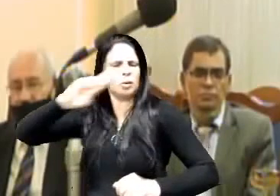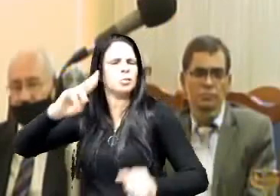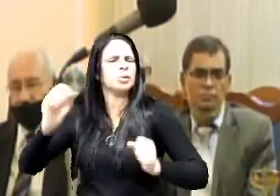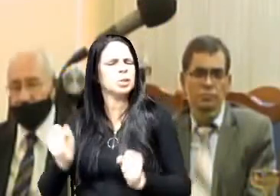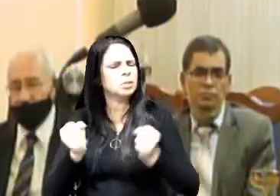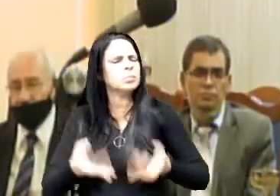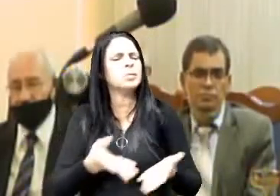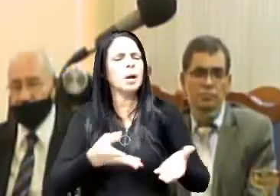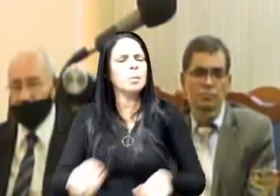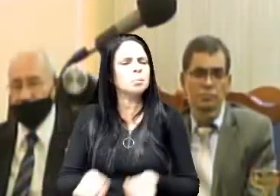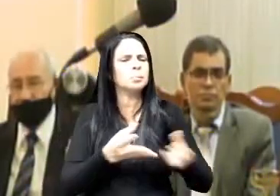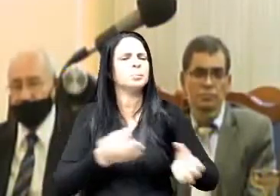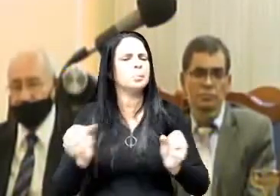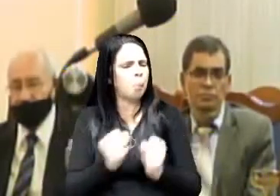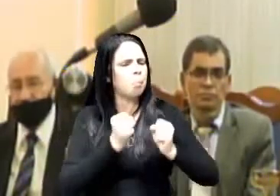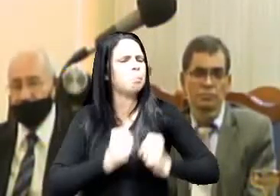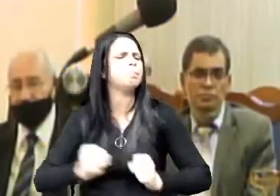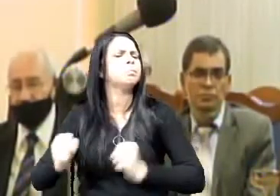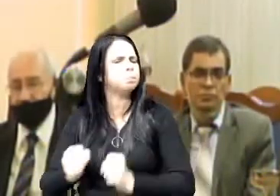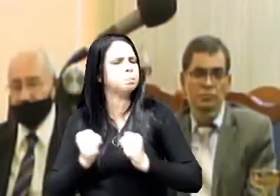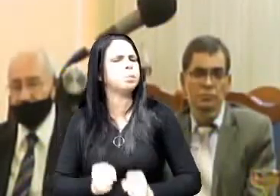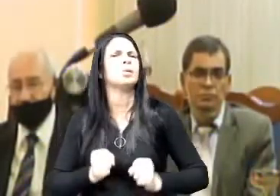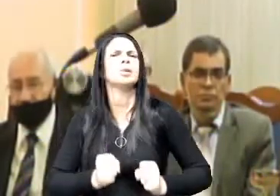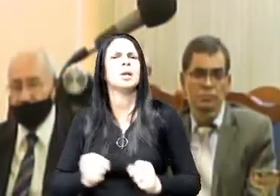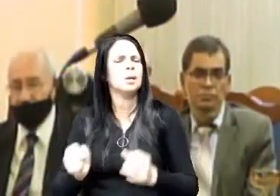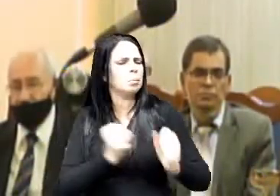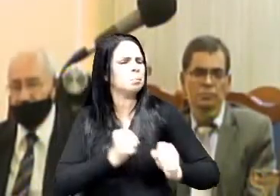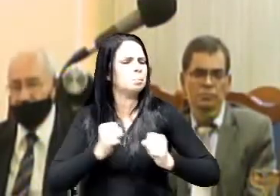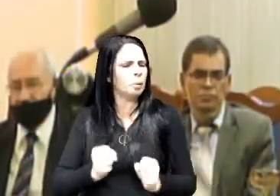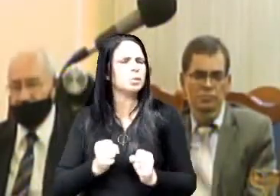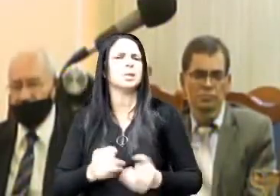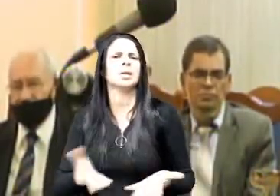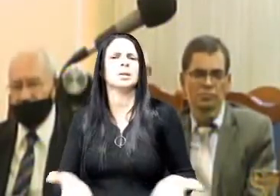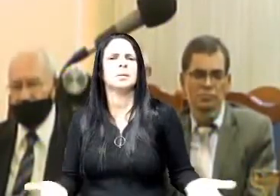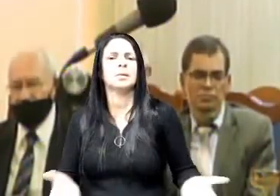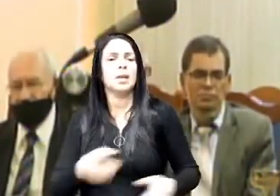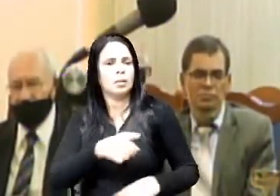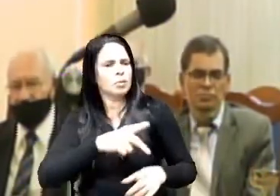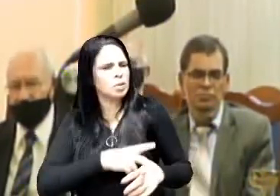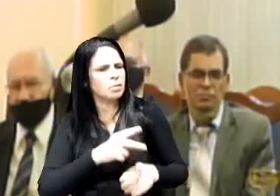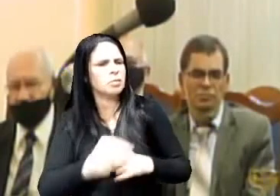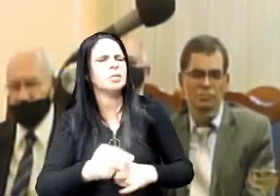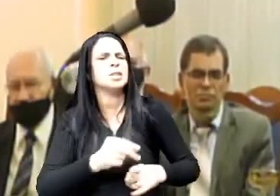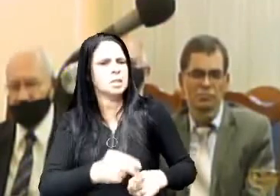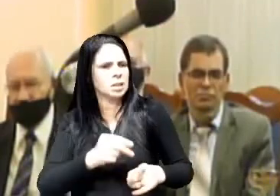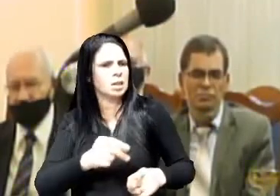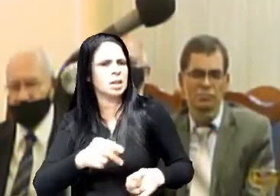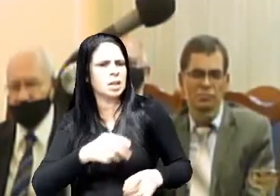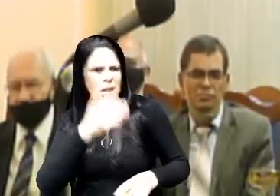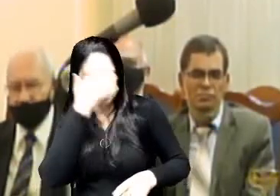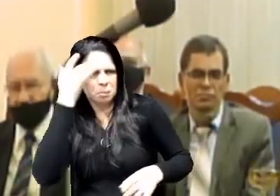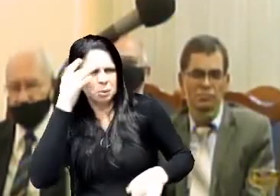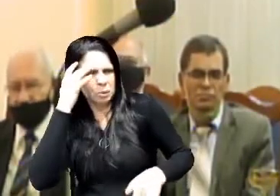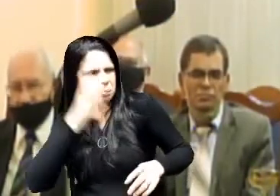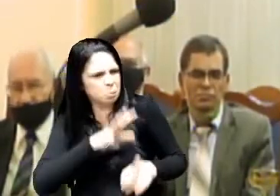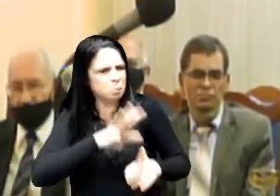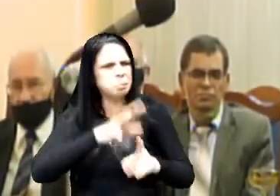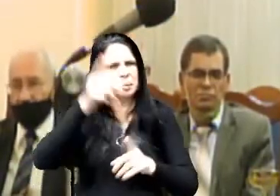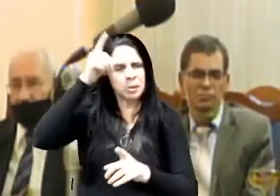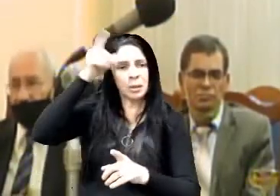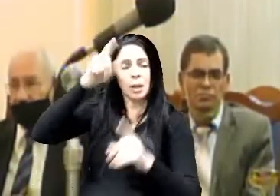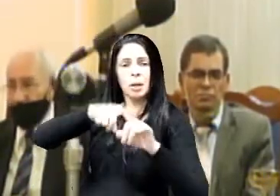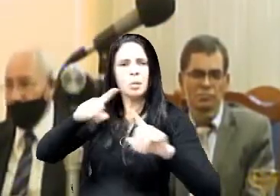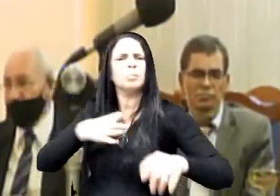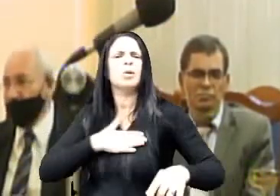poder, poder. E tu vai vencer esse espinho. E tu vai vencer esse mensageiro de Satanás. E tu não vai se exaltar. E o meu nome vai ser